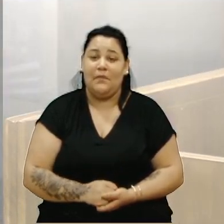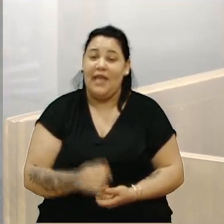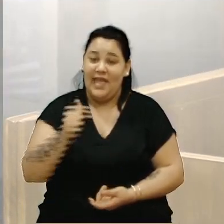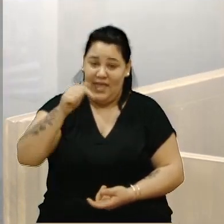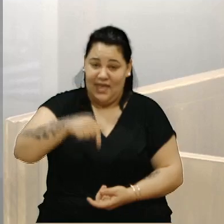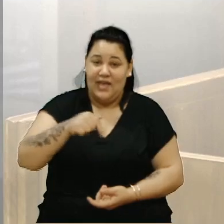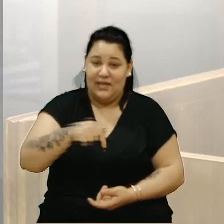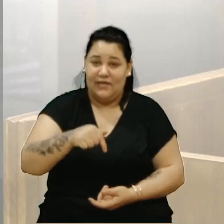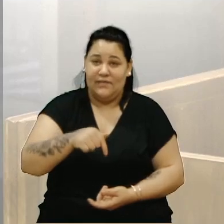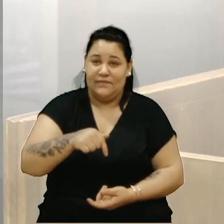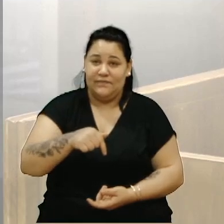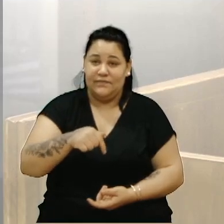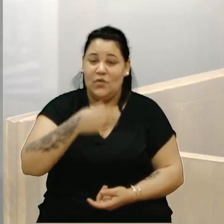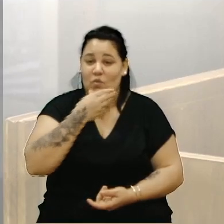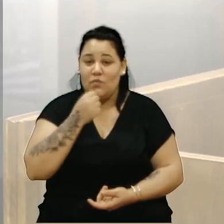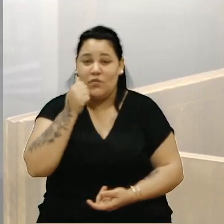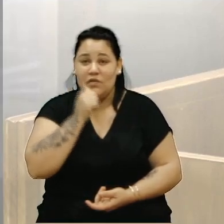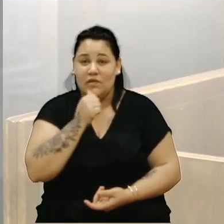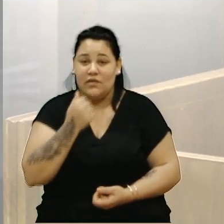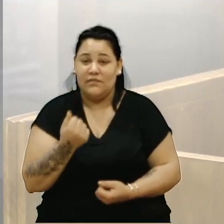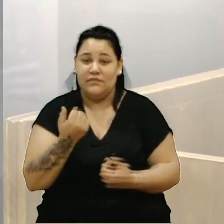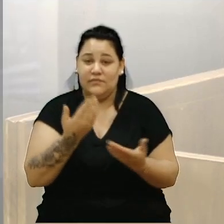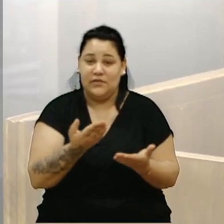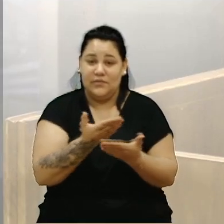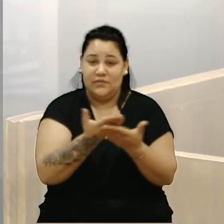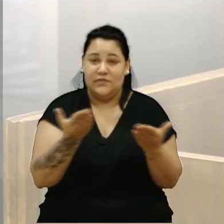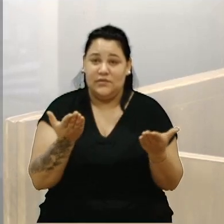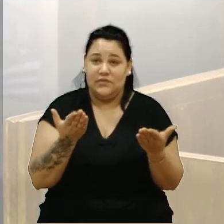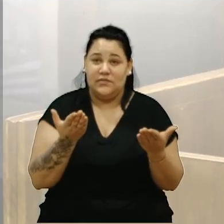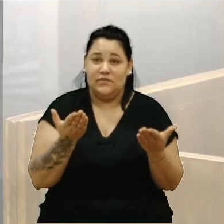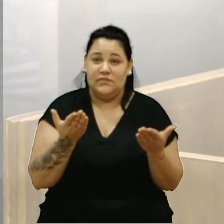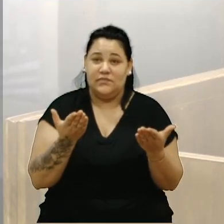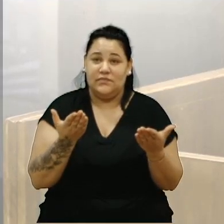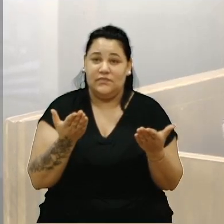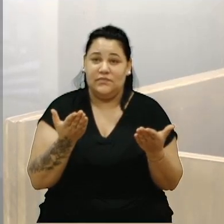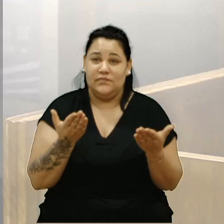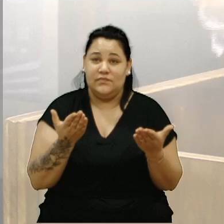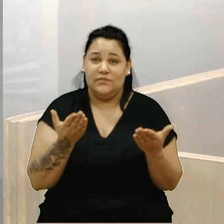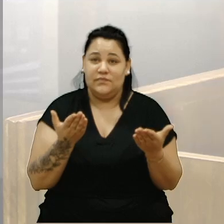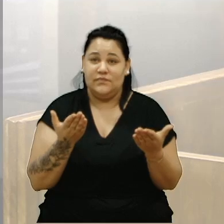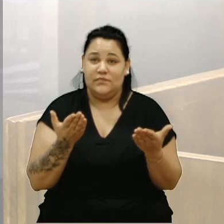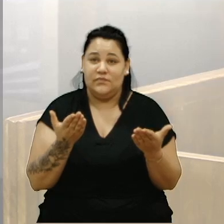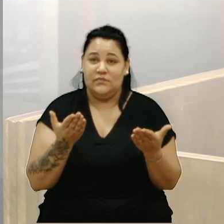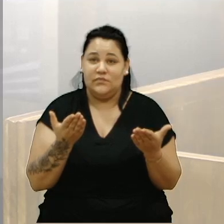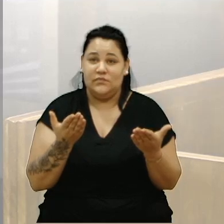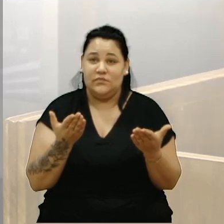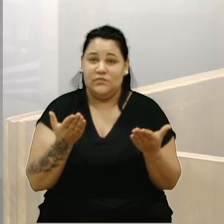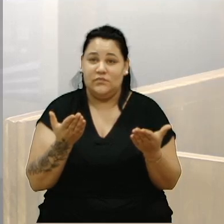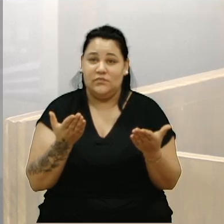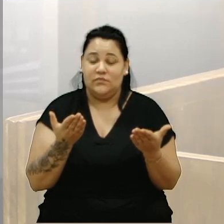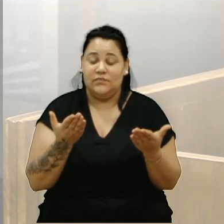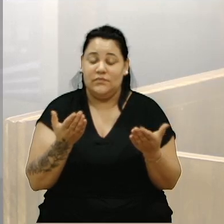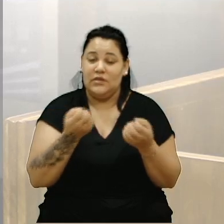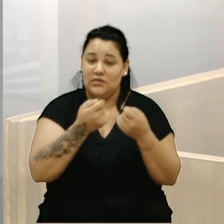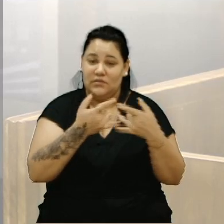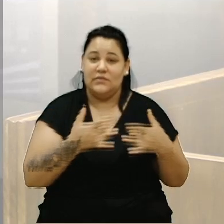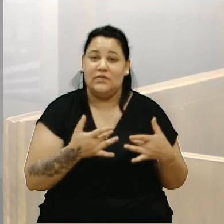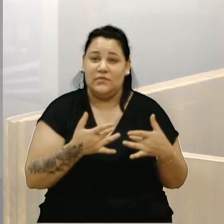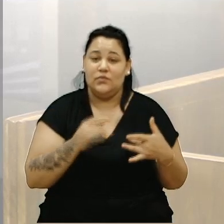e senhores, eu vou trazer para vocês uma parte desse sonho,